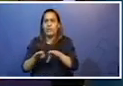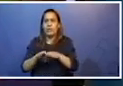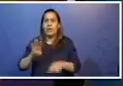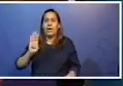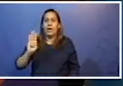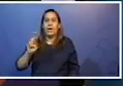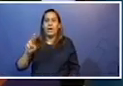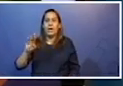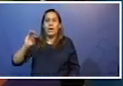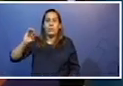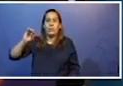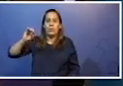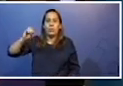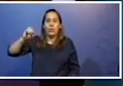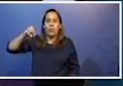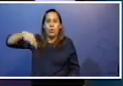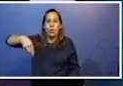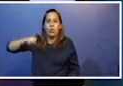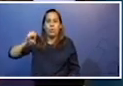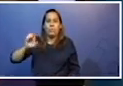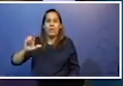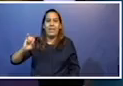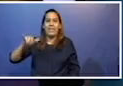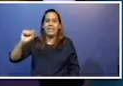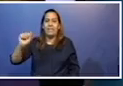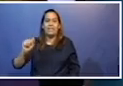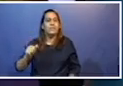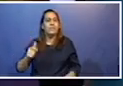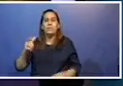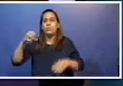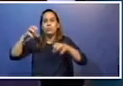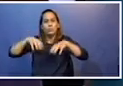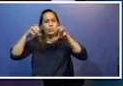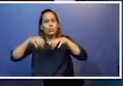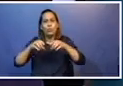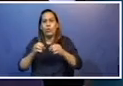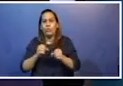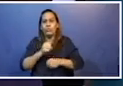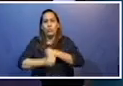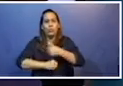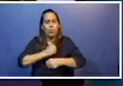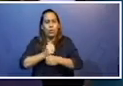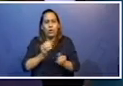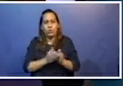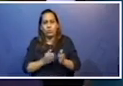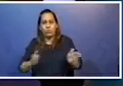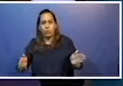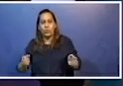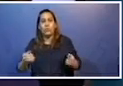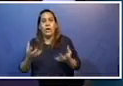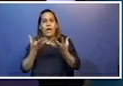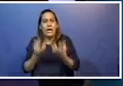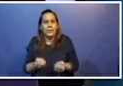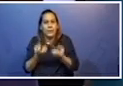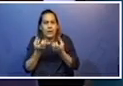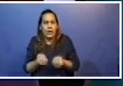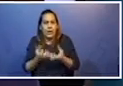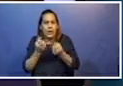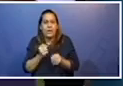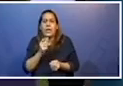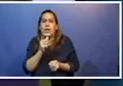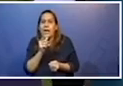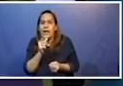região. Por ser uma região que não chove o ano todo, elas precisam absorver menos água